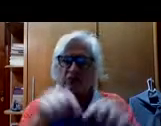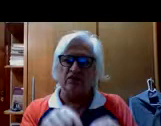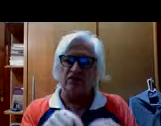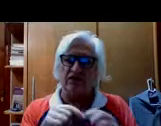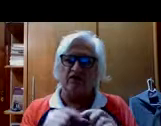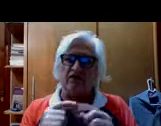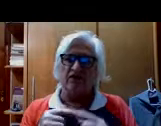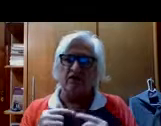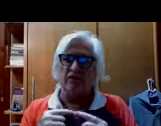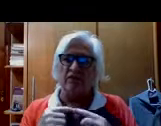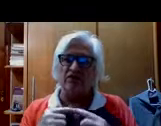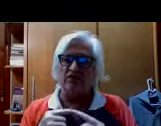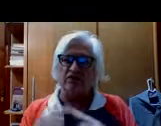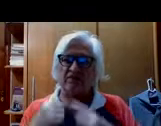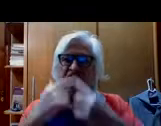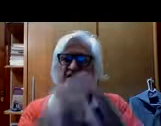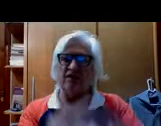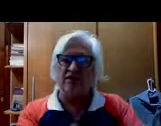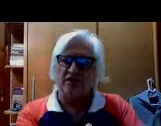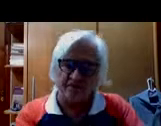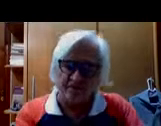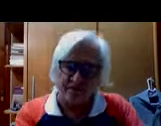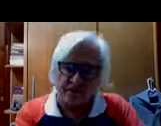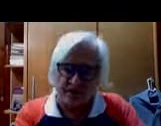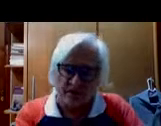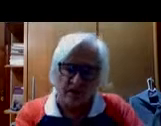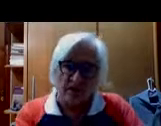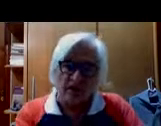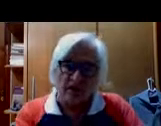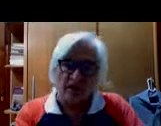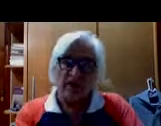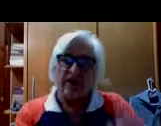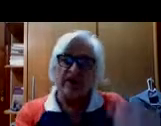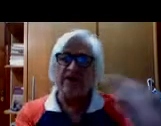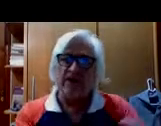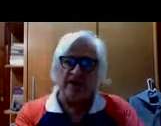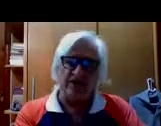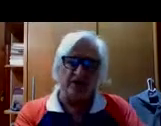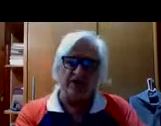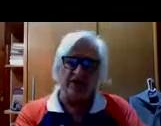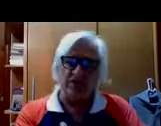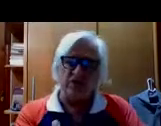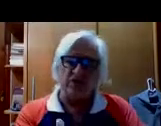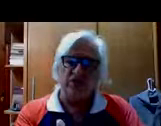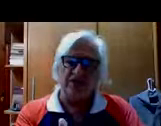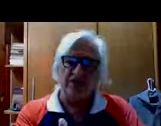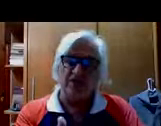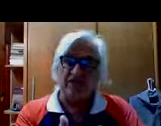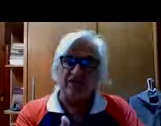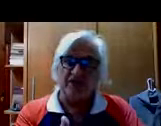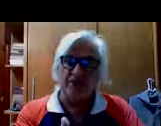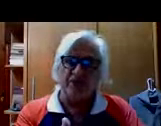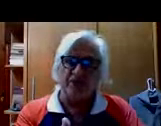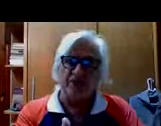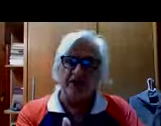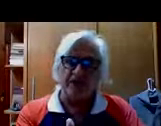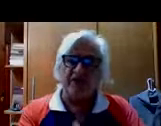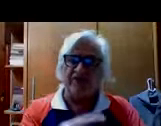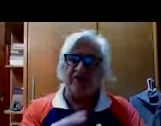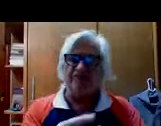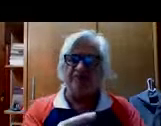de carbono e tungstênio, você forma uma coisa chamada uma cerâmica. Aí aquele elétron do tungstênio que estava